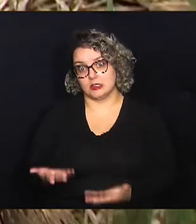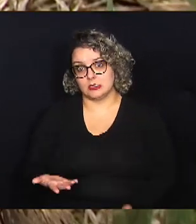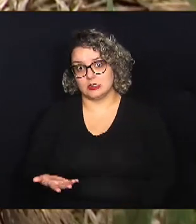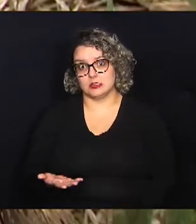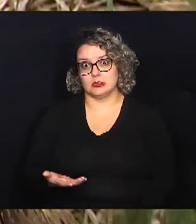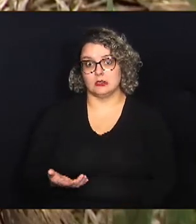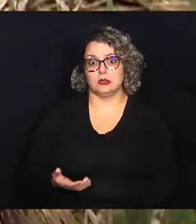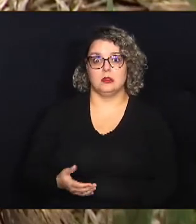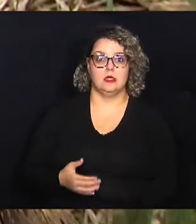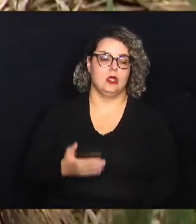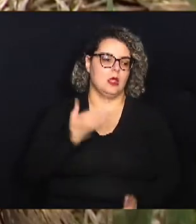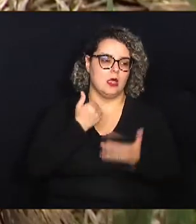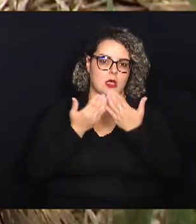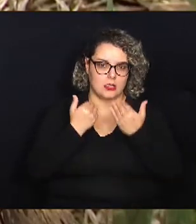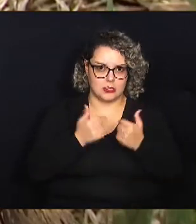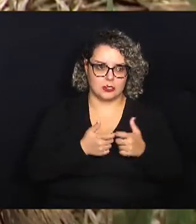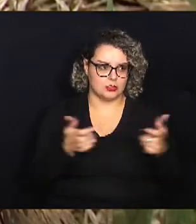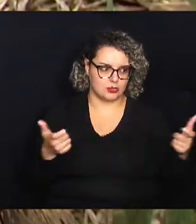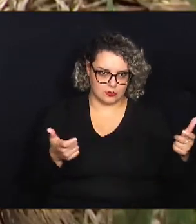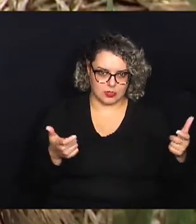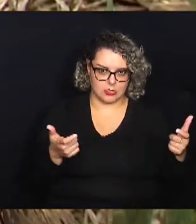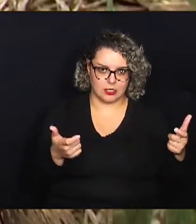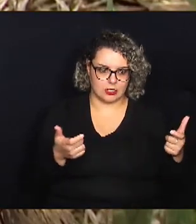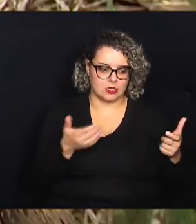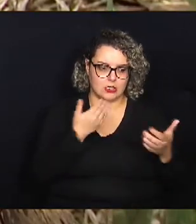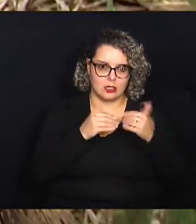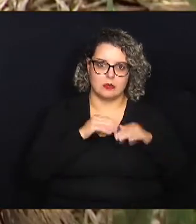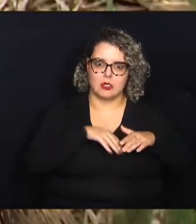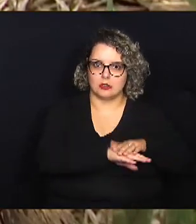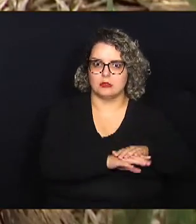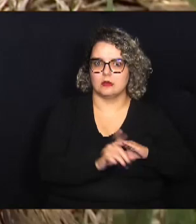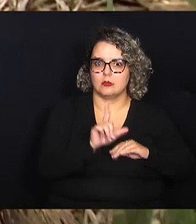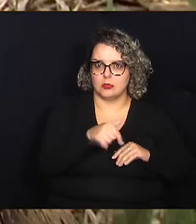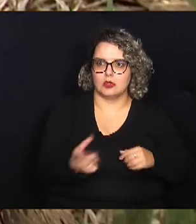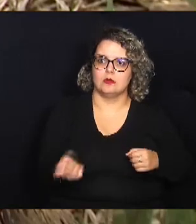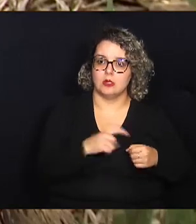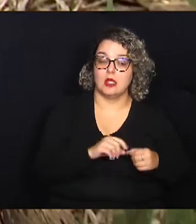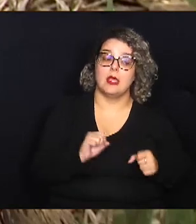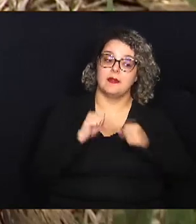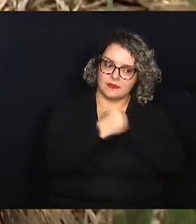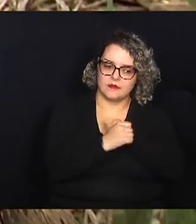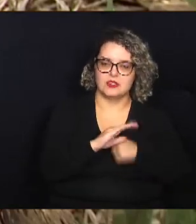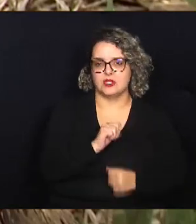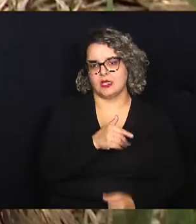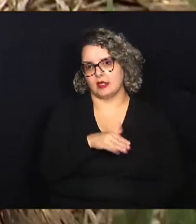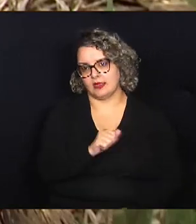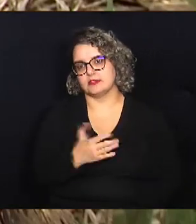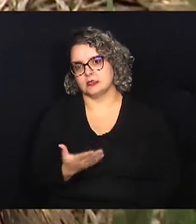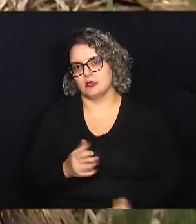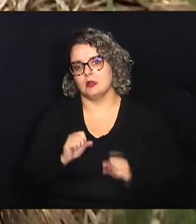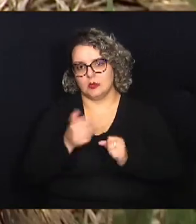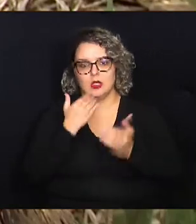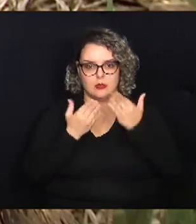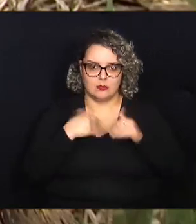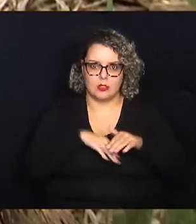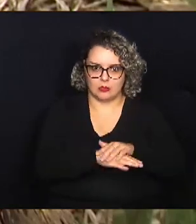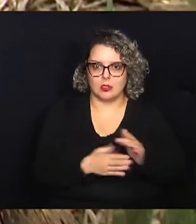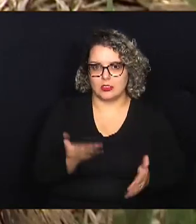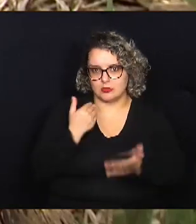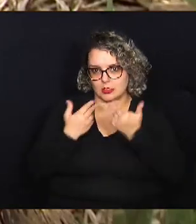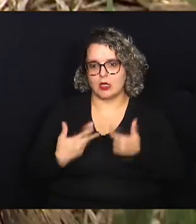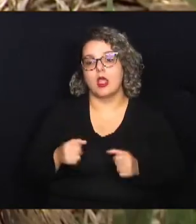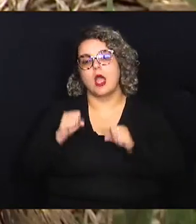ela não consome toda de uma vez, ela vai voltar ali para se alimentar e ela defende essa caça, né, para ela poder guardar o alimento. E aí ela